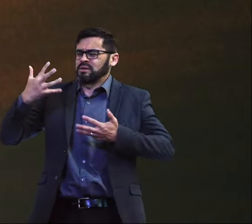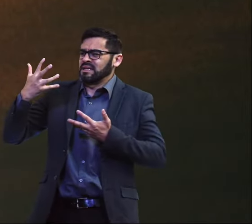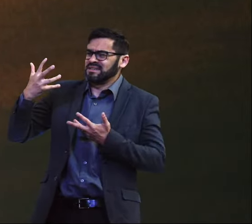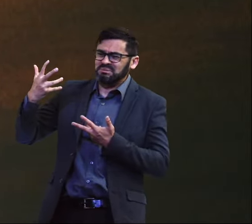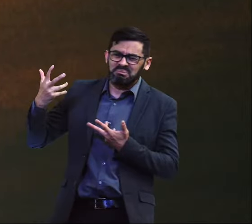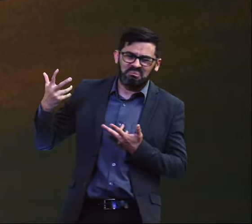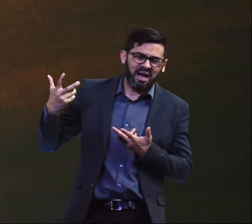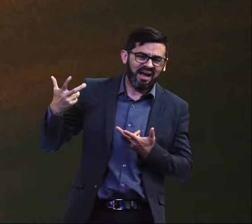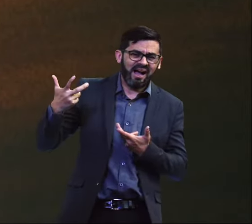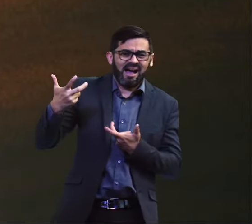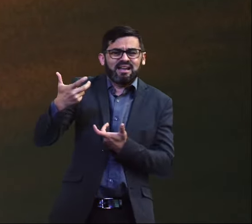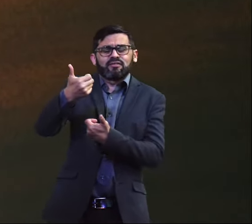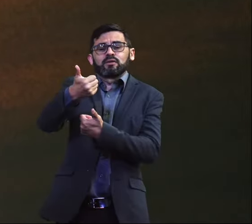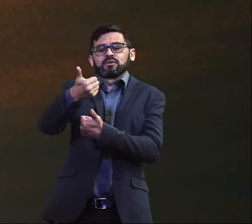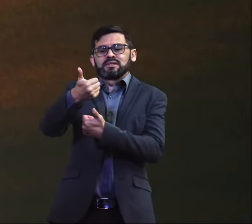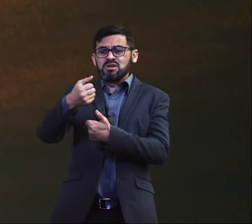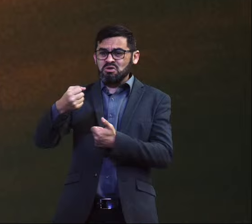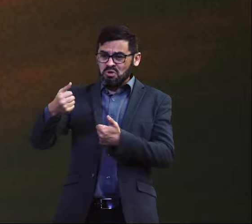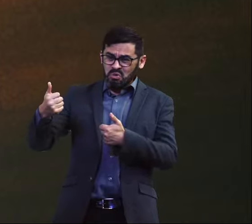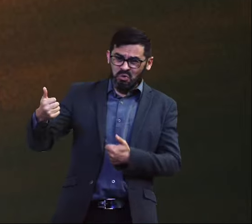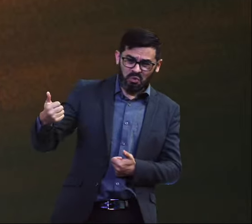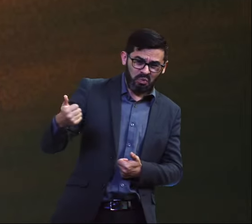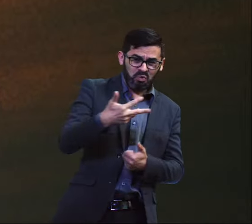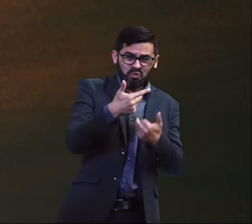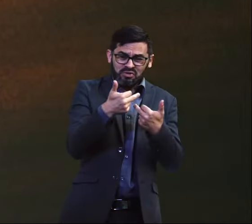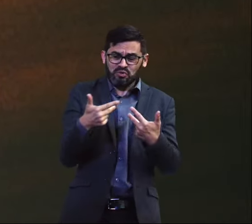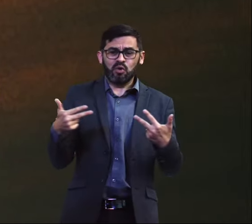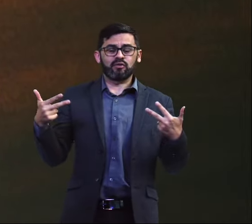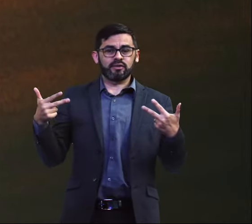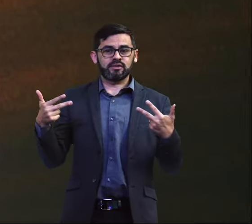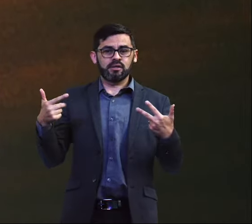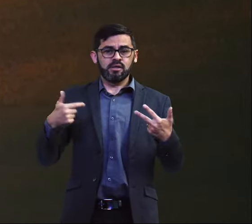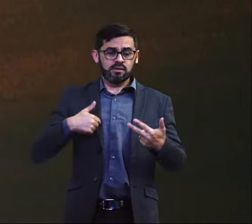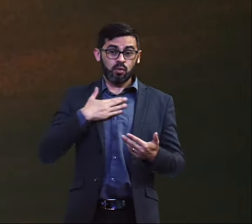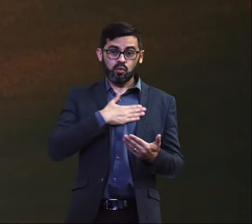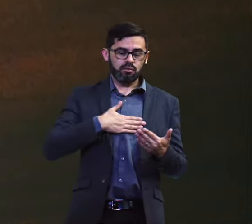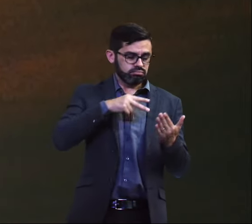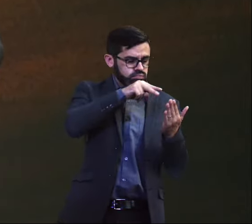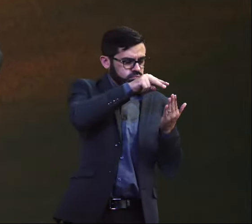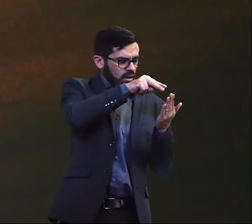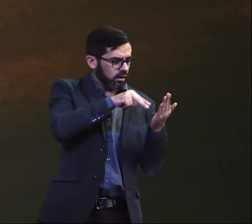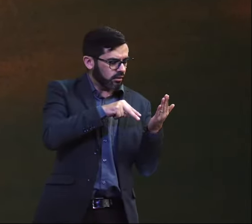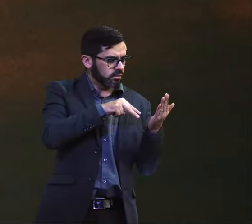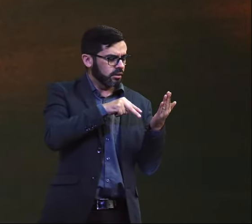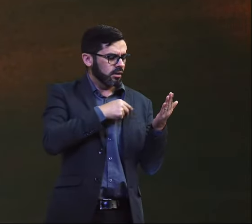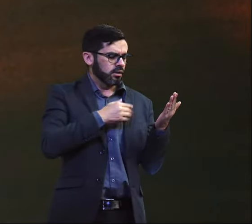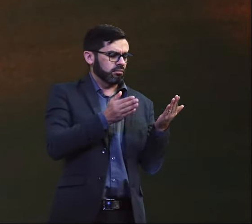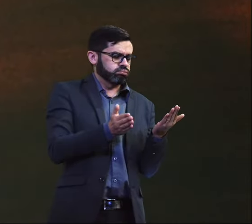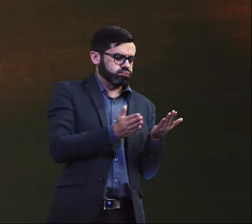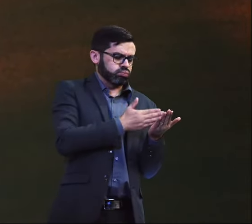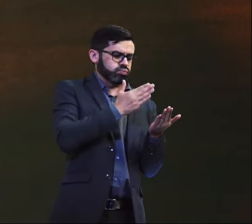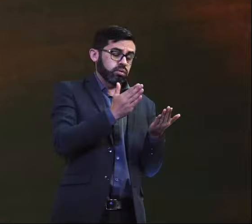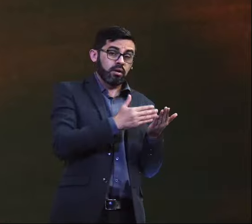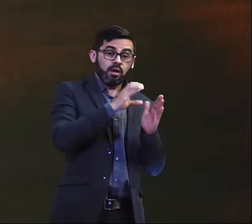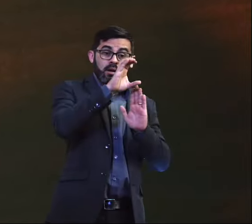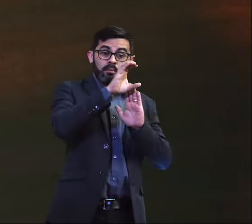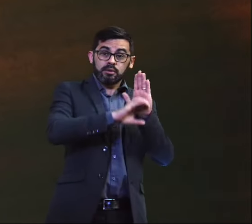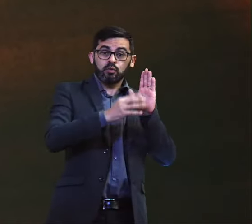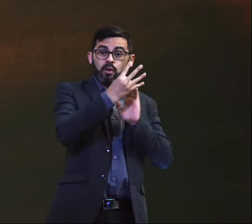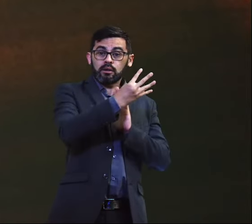sem precedentes, inédito. E eu gostei porque quando eu estava lendo, eu fui folhando, e o capítulo